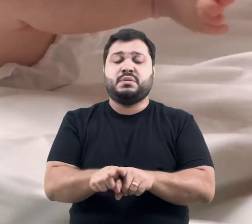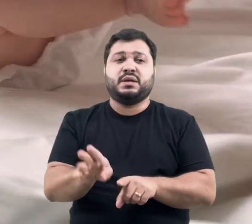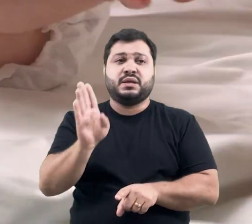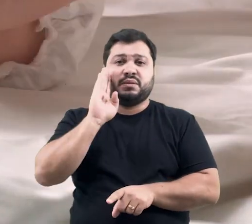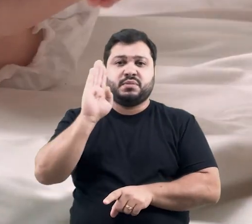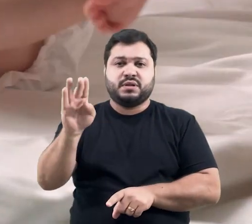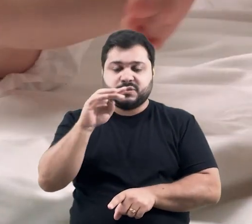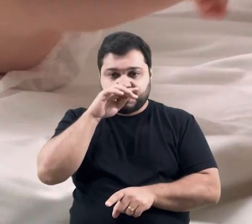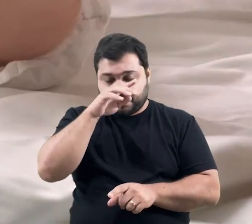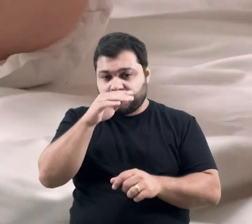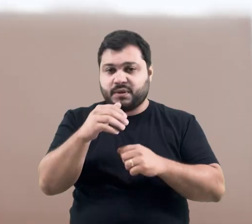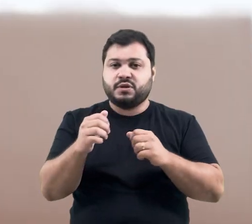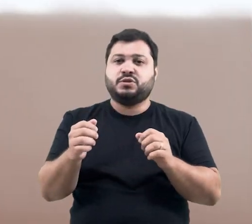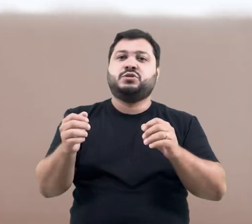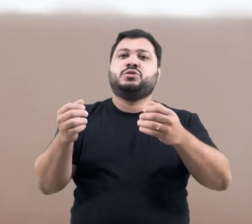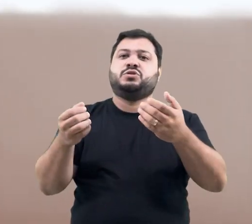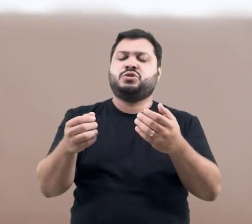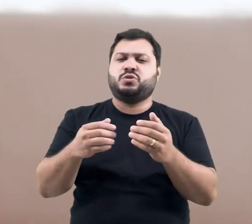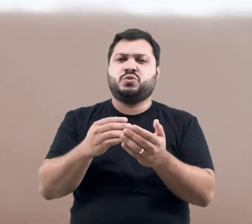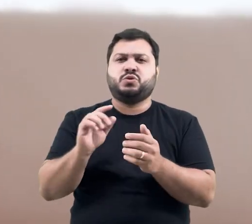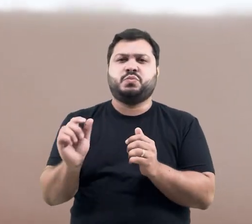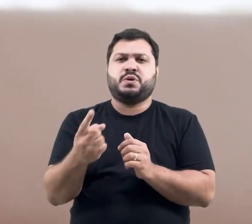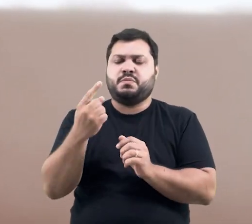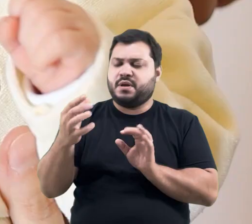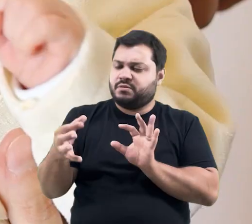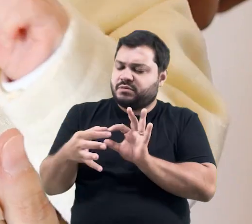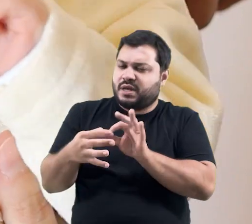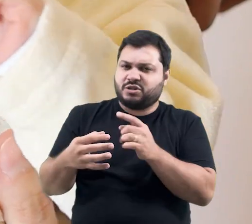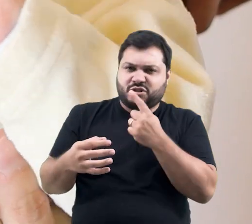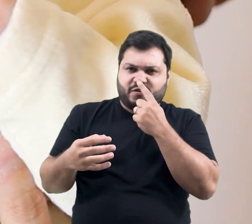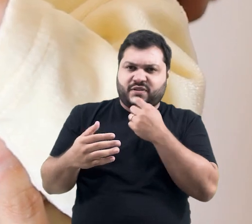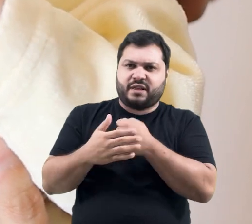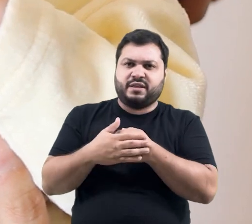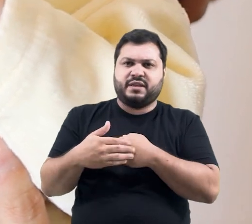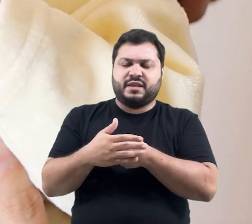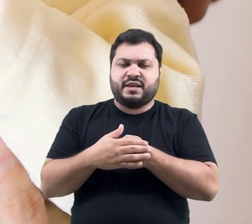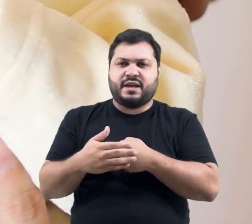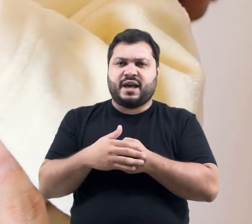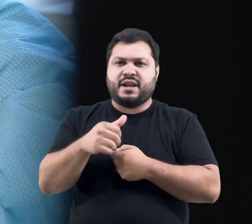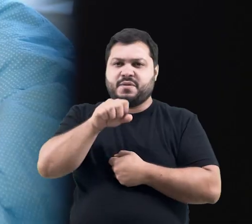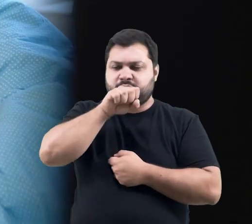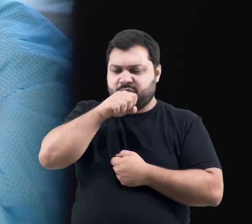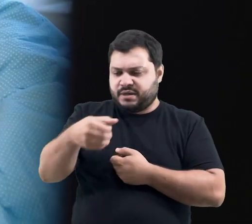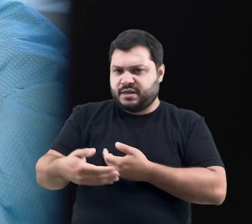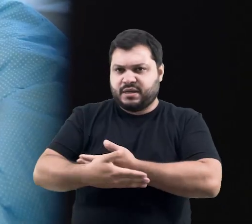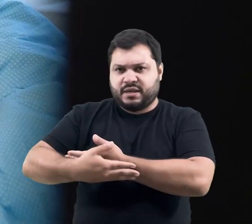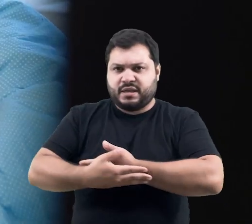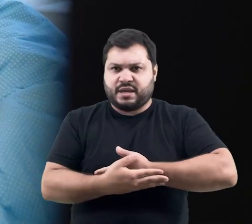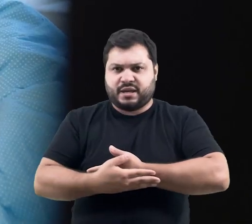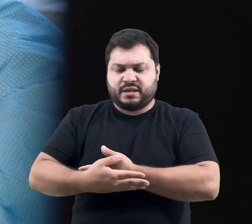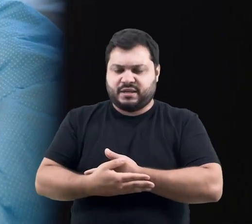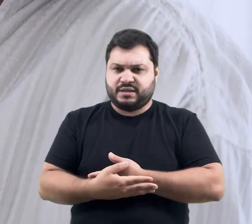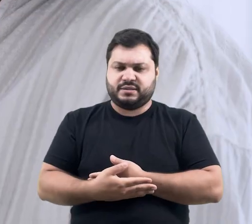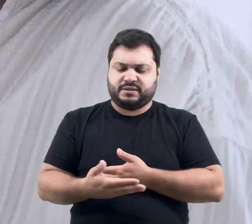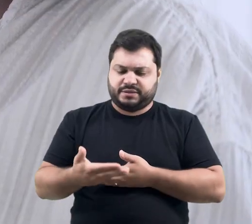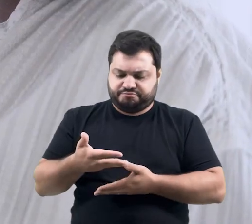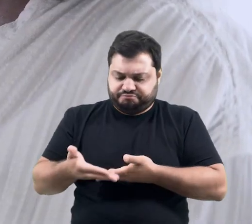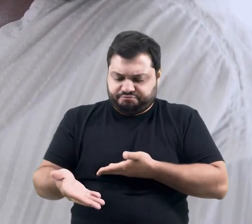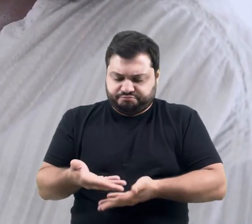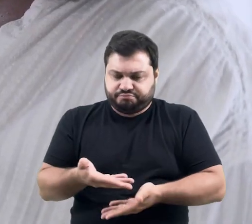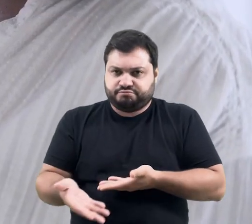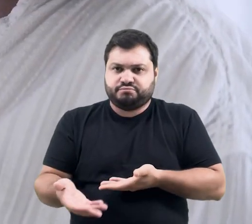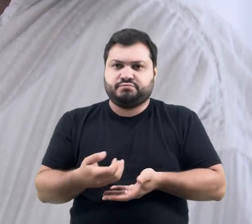e, principalmente, a consolidação dos primeiros laços de afeto e carinho entre a mãe e a criança.